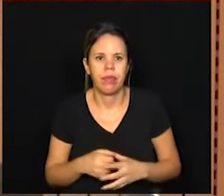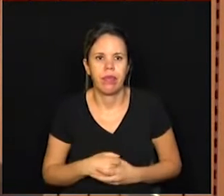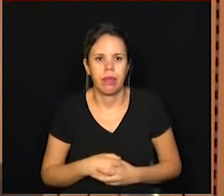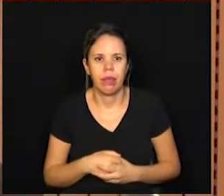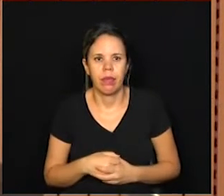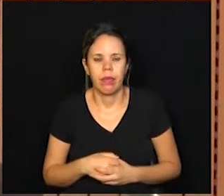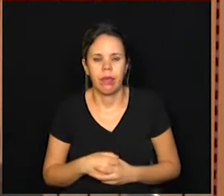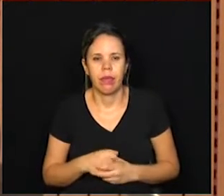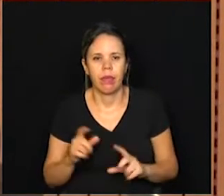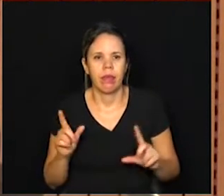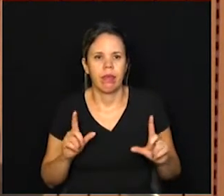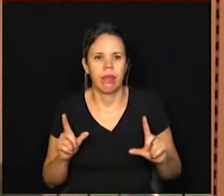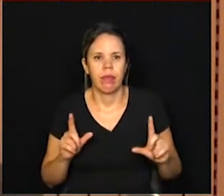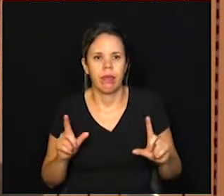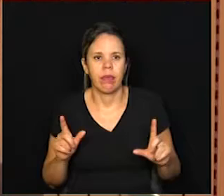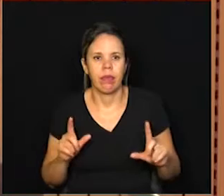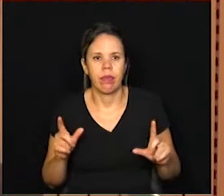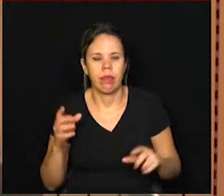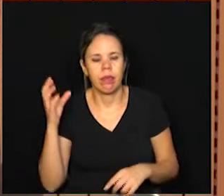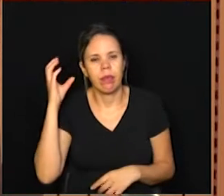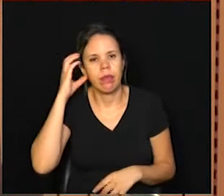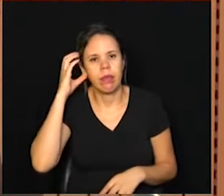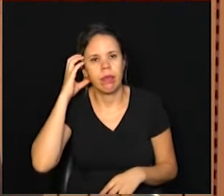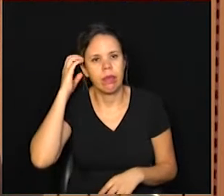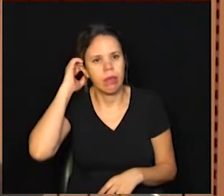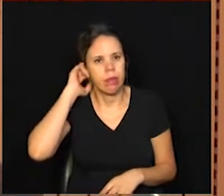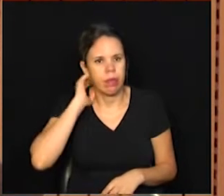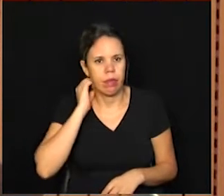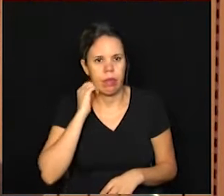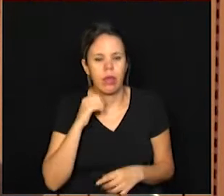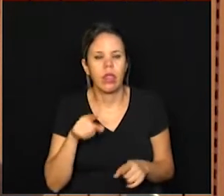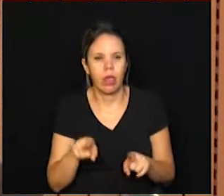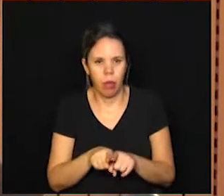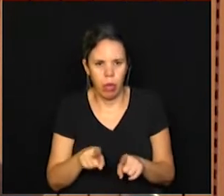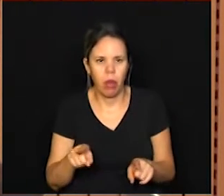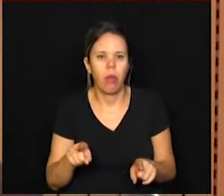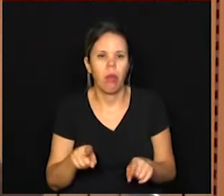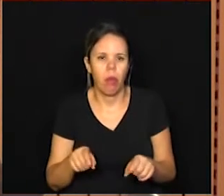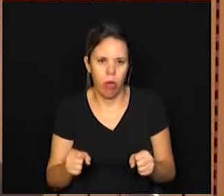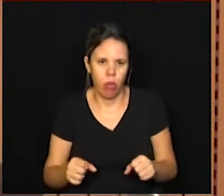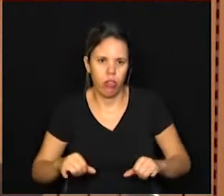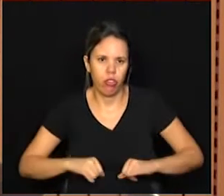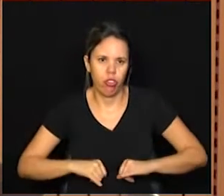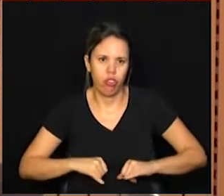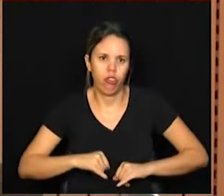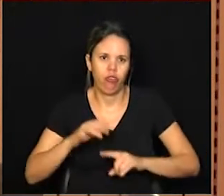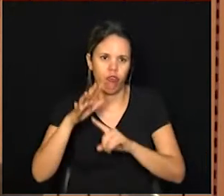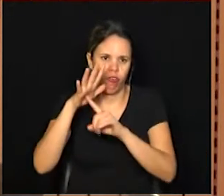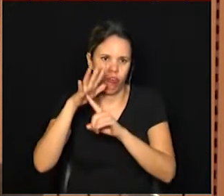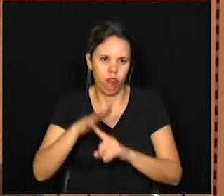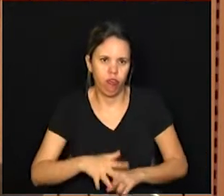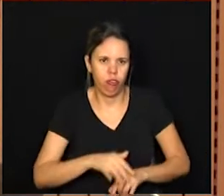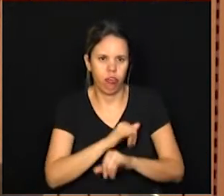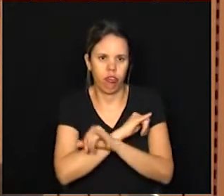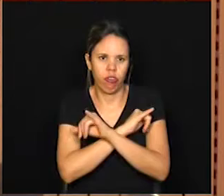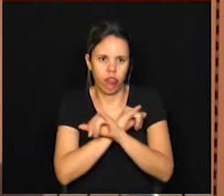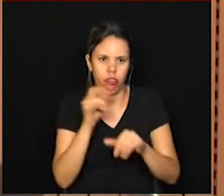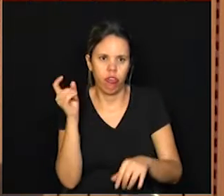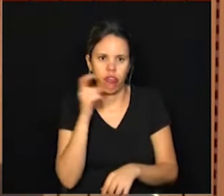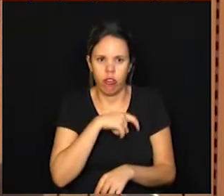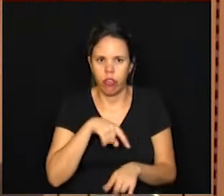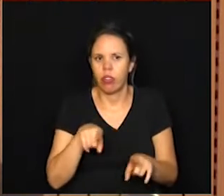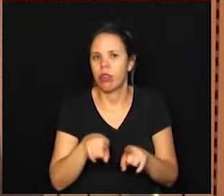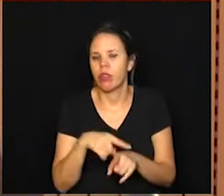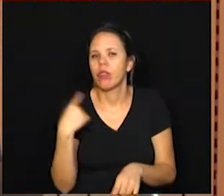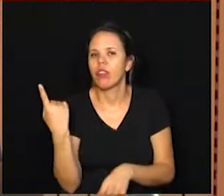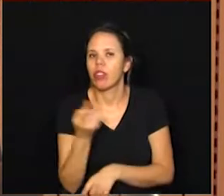emissoras de televisão e de rádio estão isentas de receberem notícias falsas. Não.